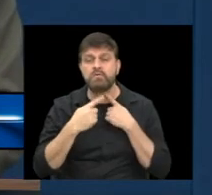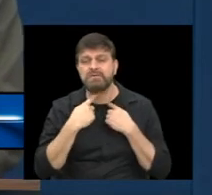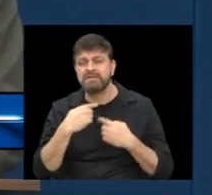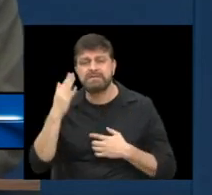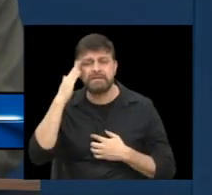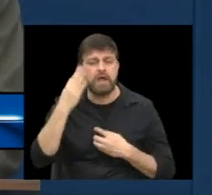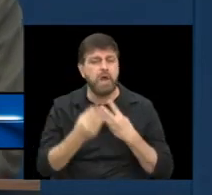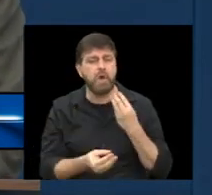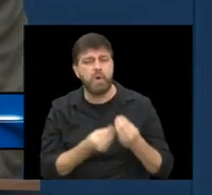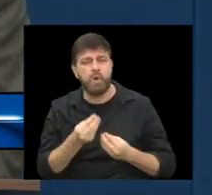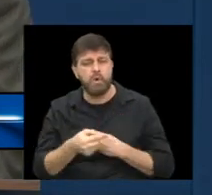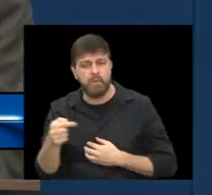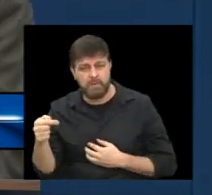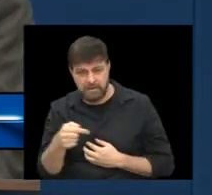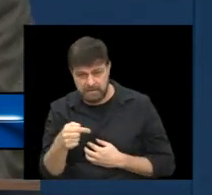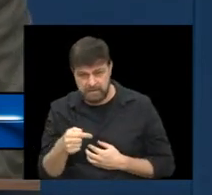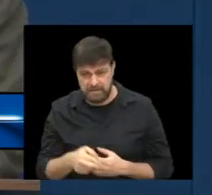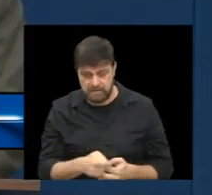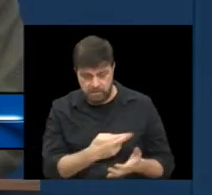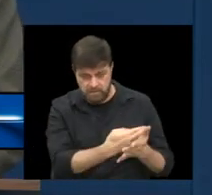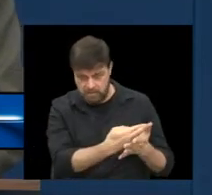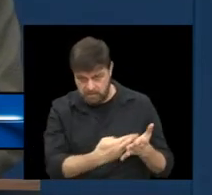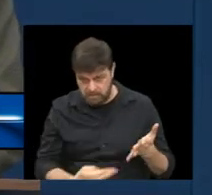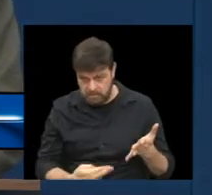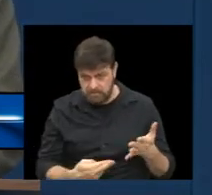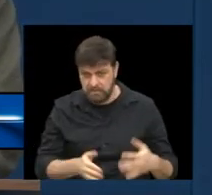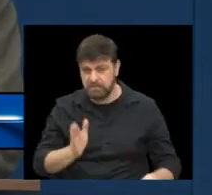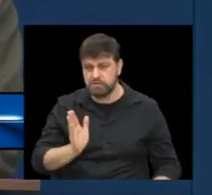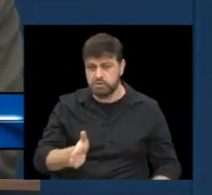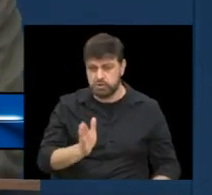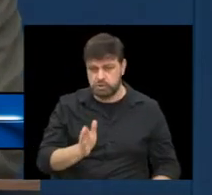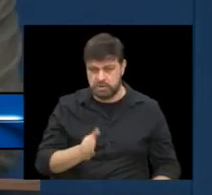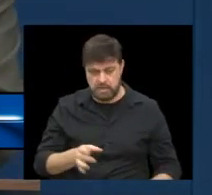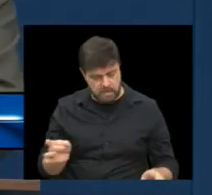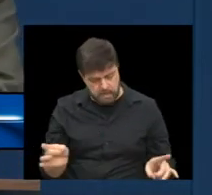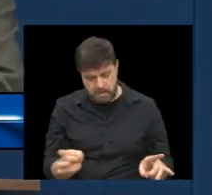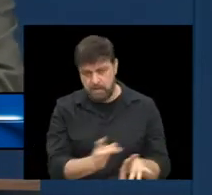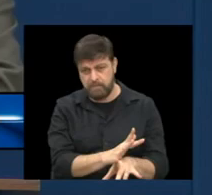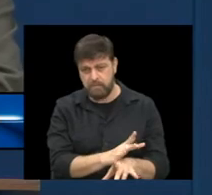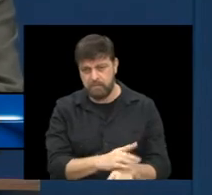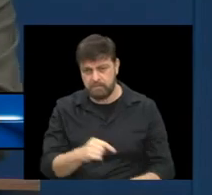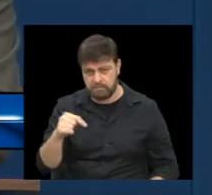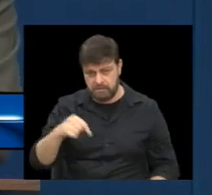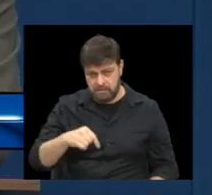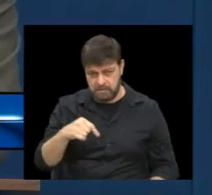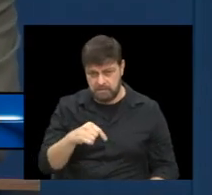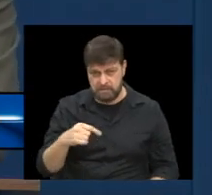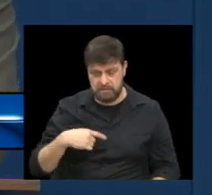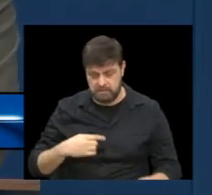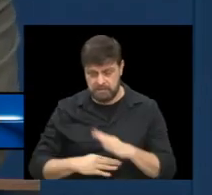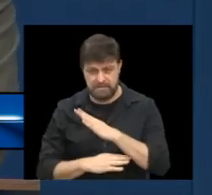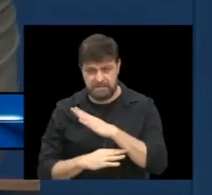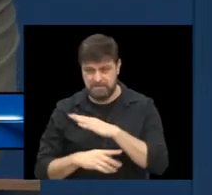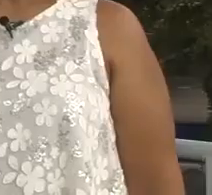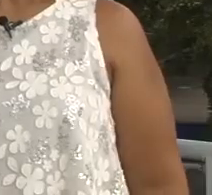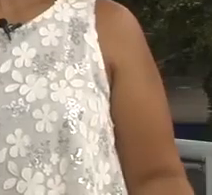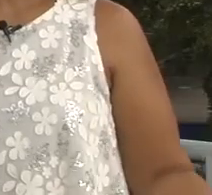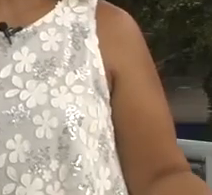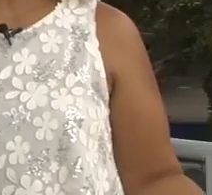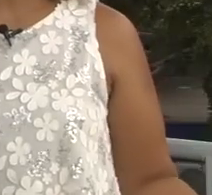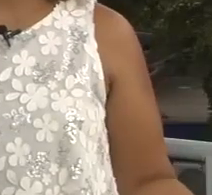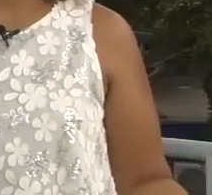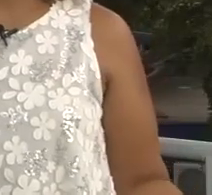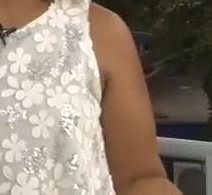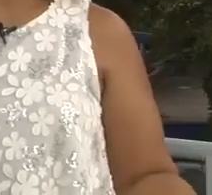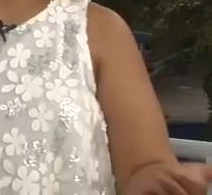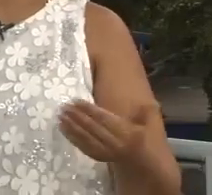ficou esse relatório final, já está disponível aqui na nossa casa. E um